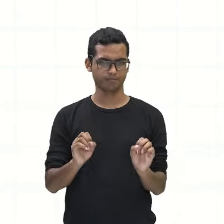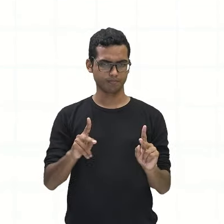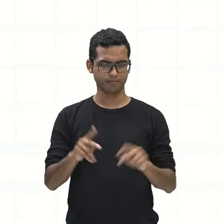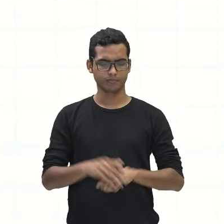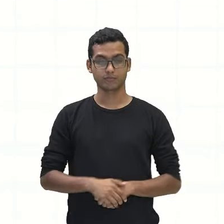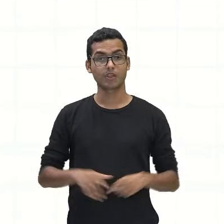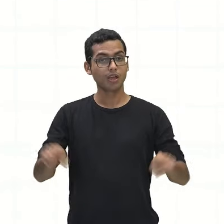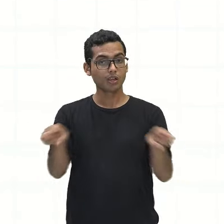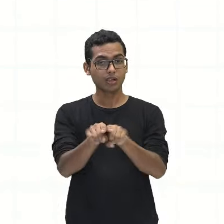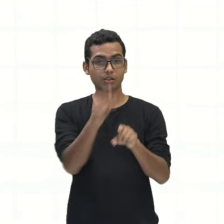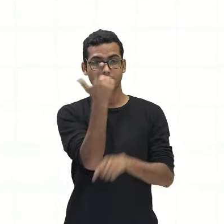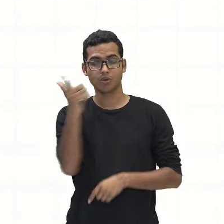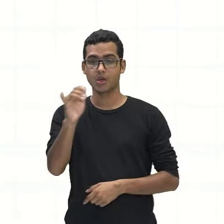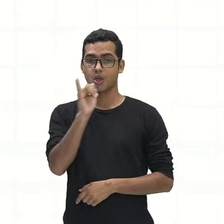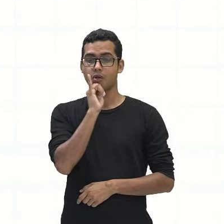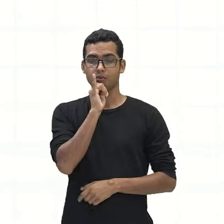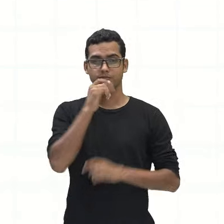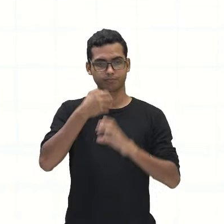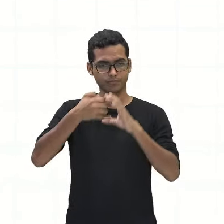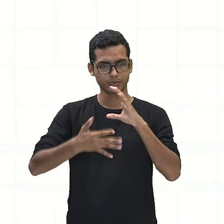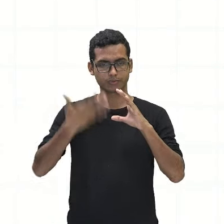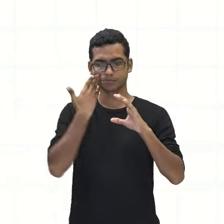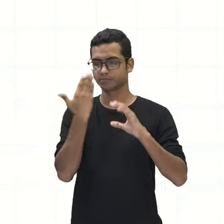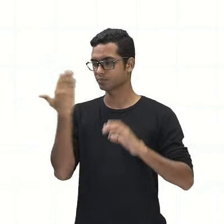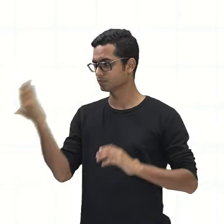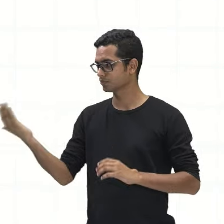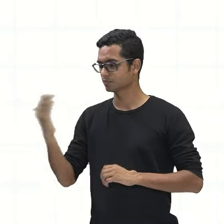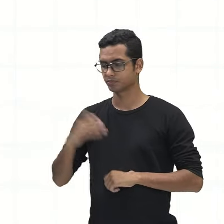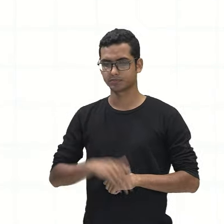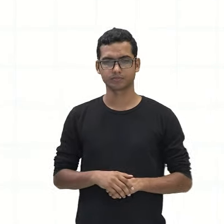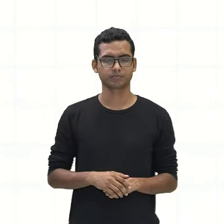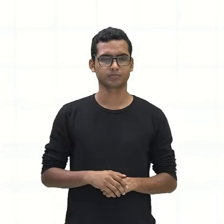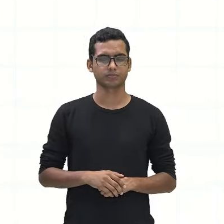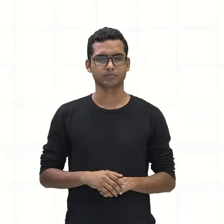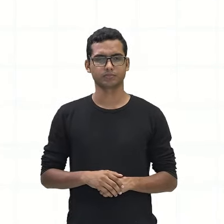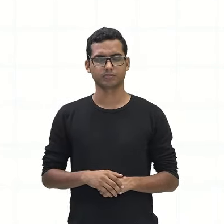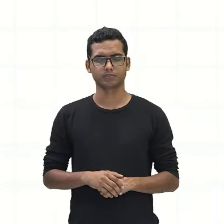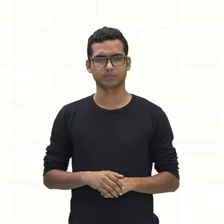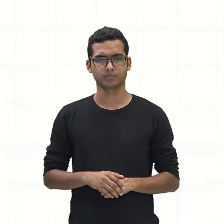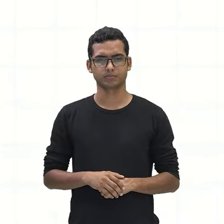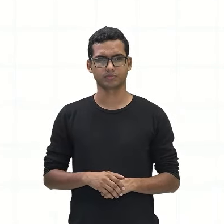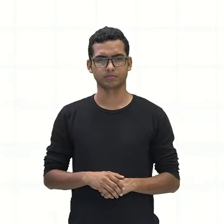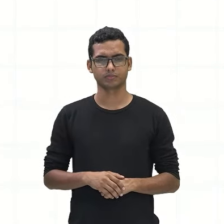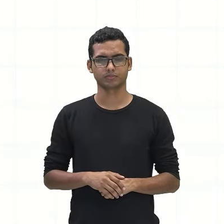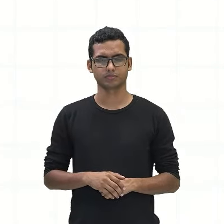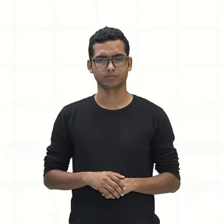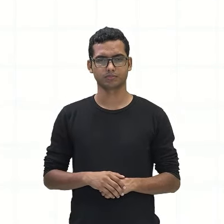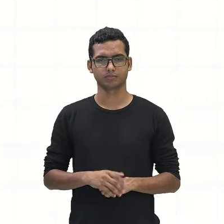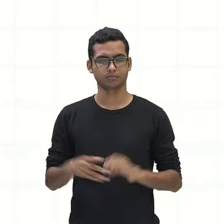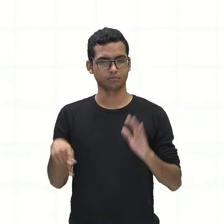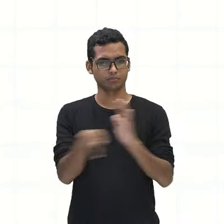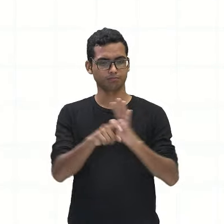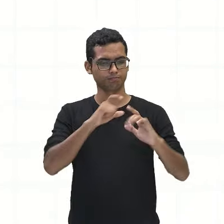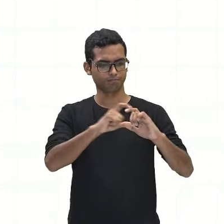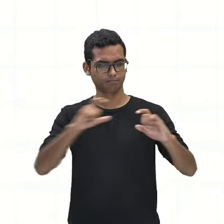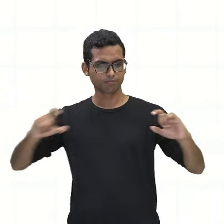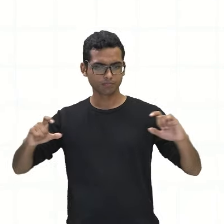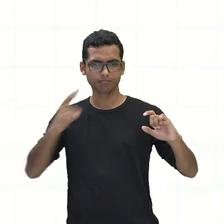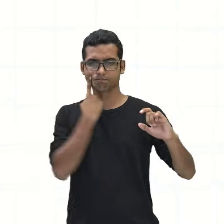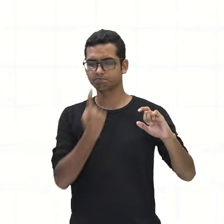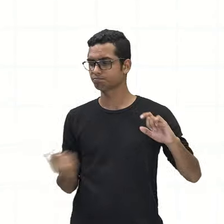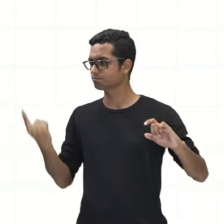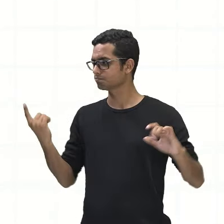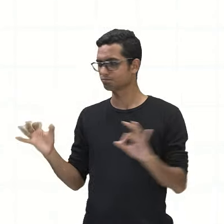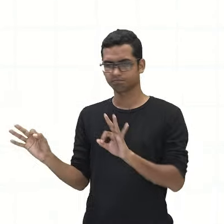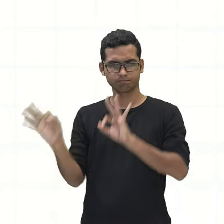Outra característica, outro exemplo que nós poderíamos dar da linguagem mista, linguagem híbrida, é os quadrinhos. Olha só, observe aí.